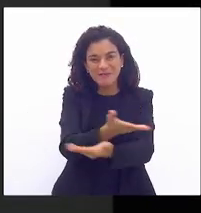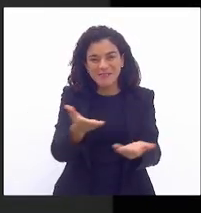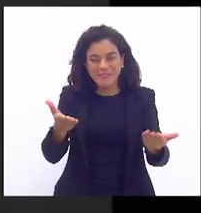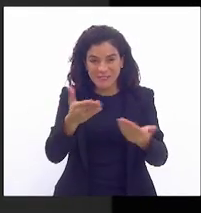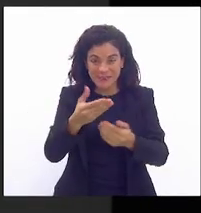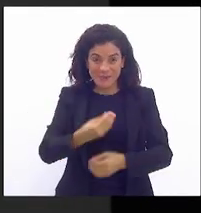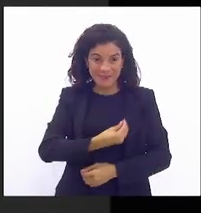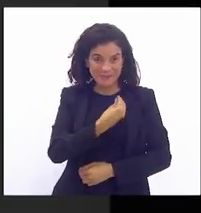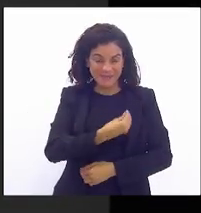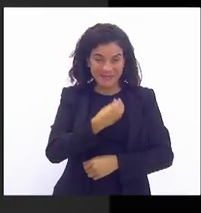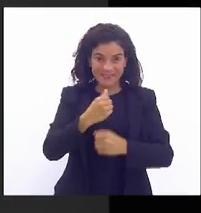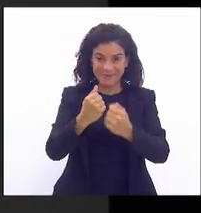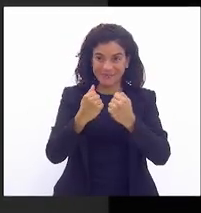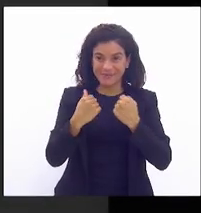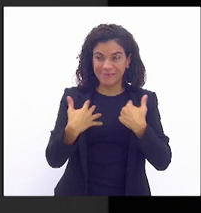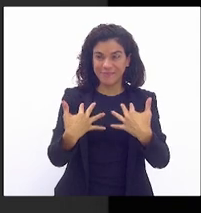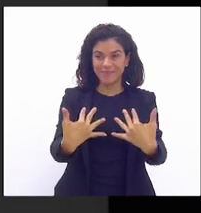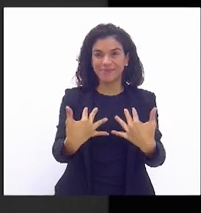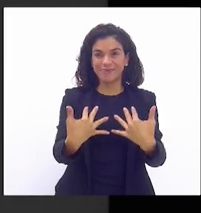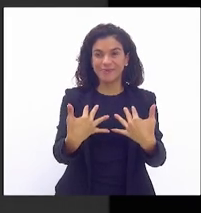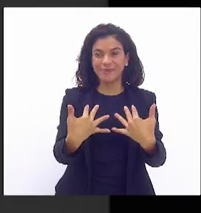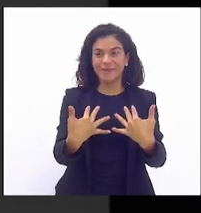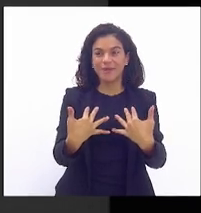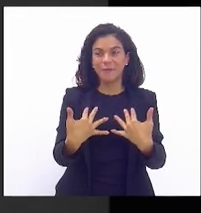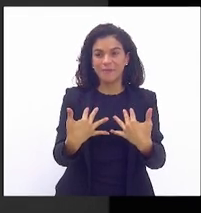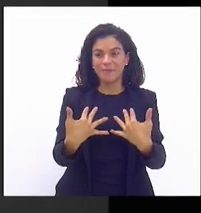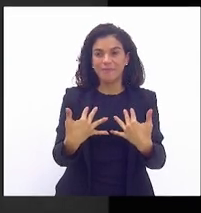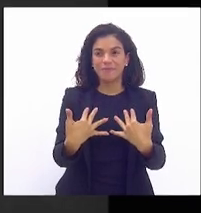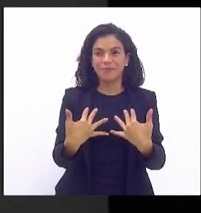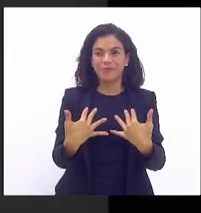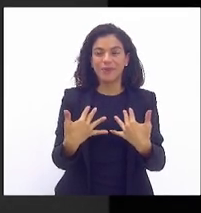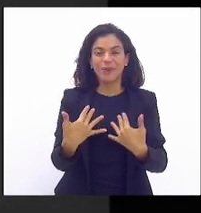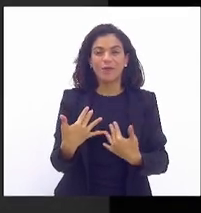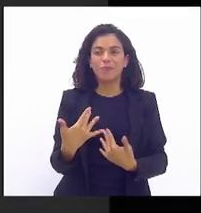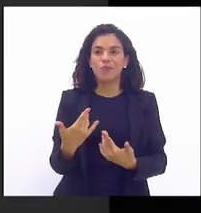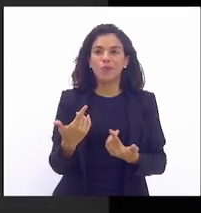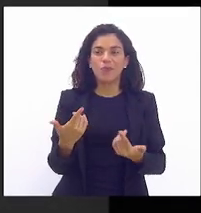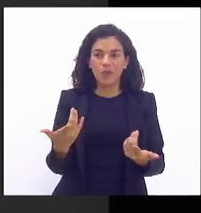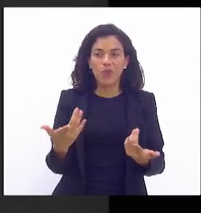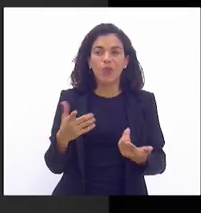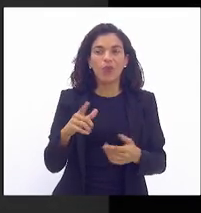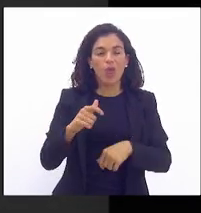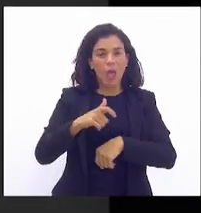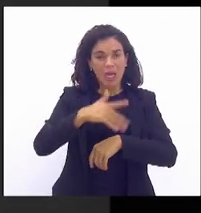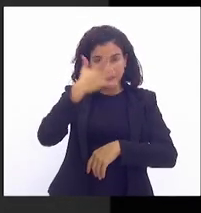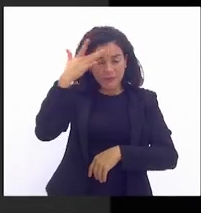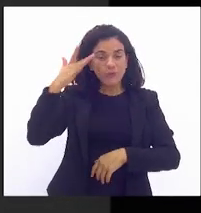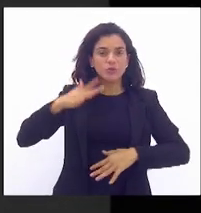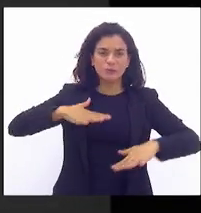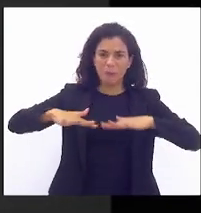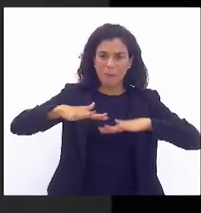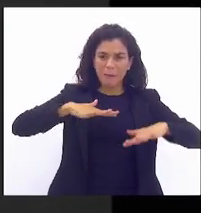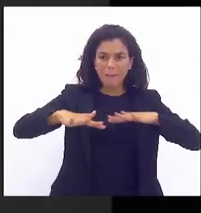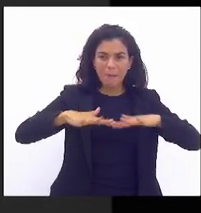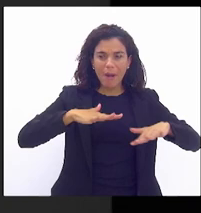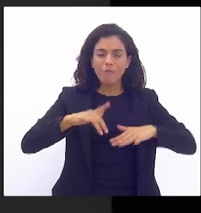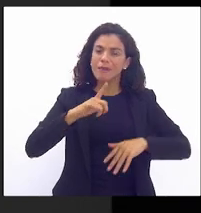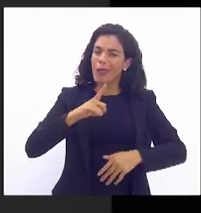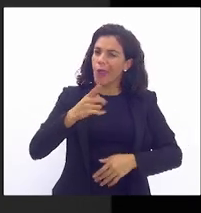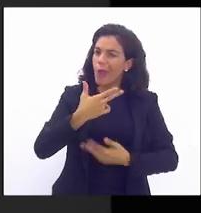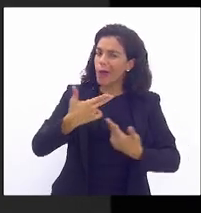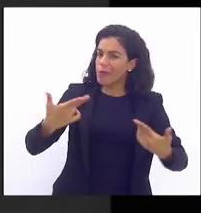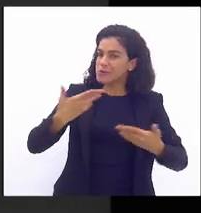da audiência. Na hora que tem uma crise de poluição, o pessoal se mobiliza. Mas tem coisas